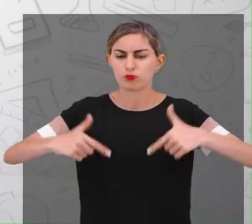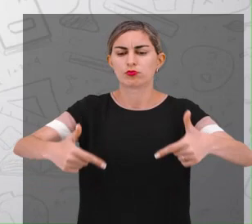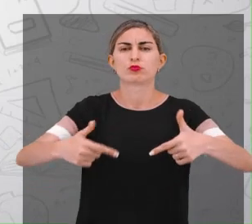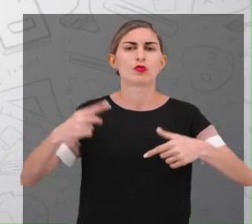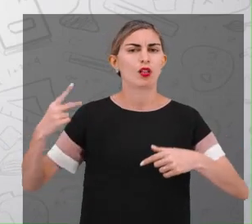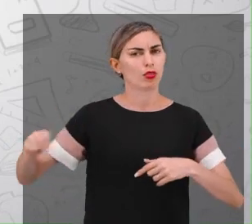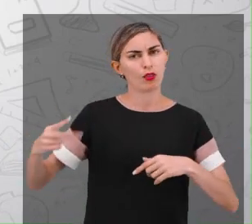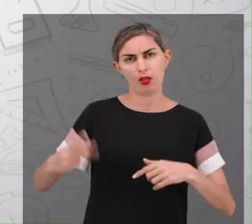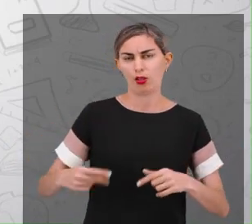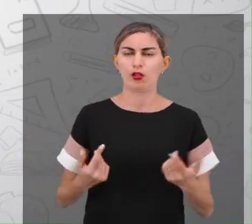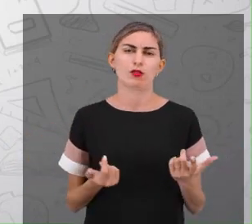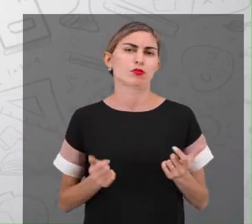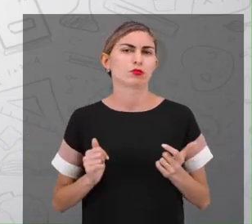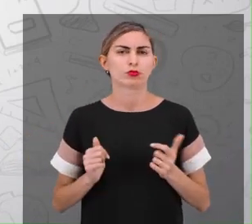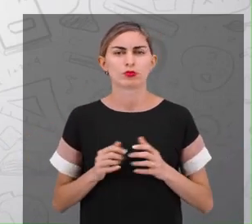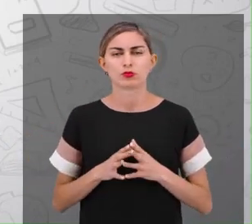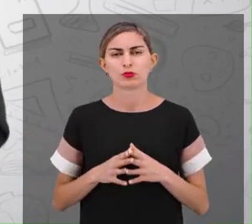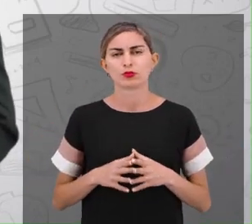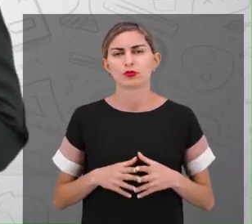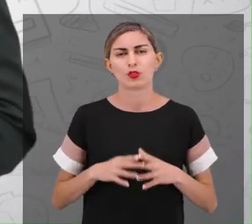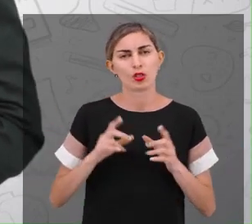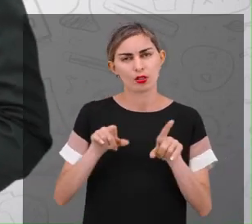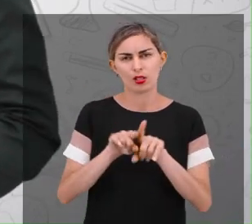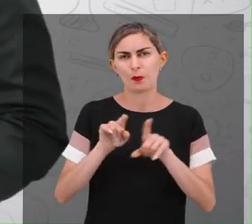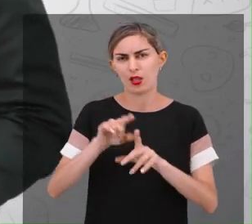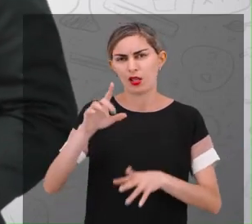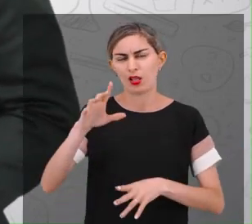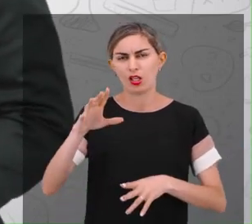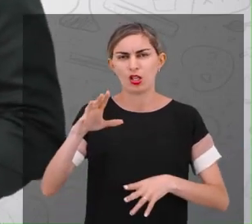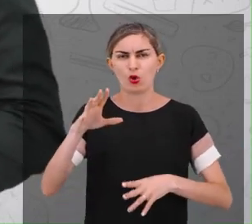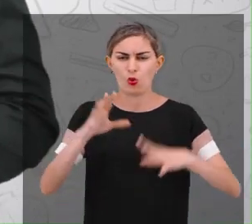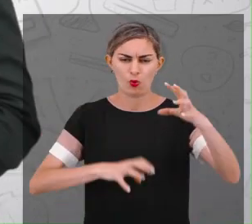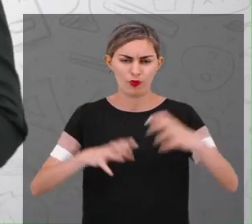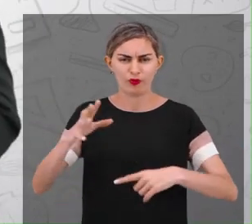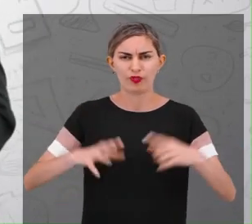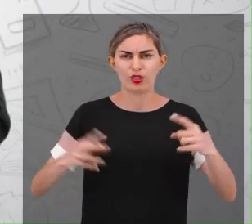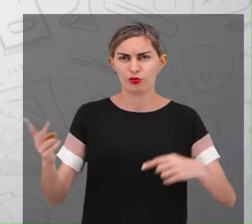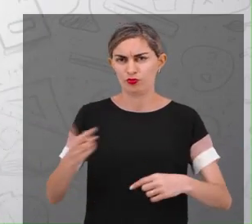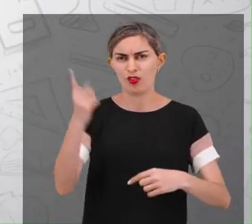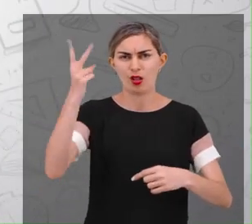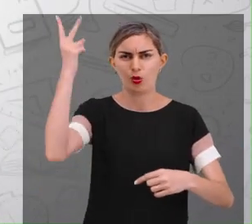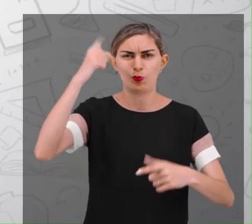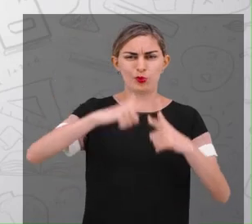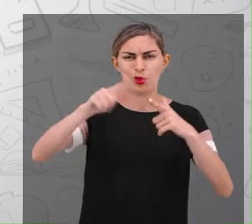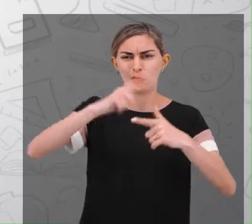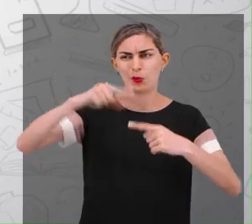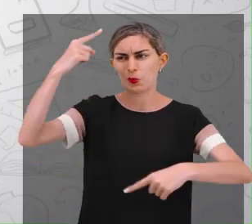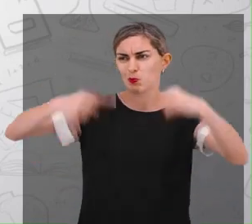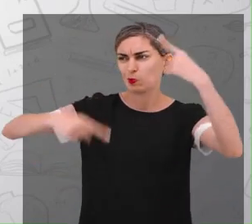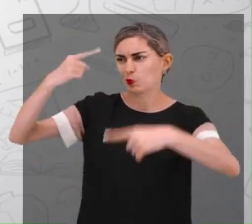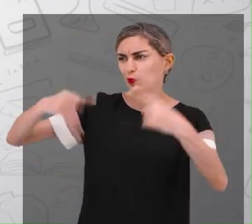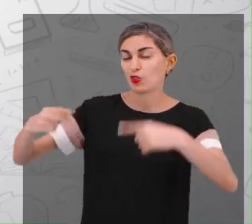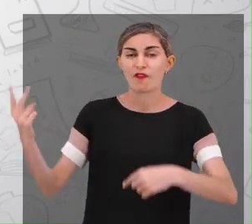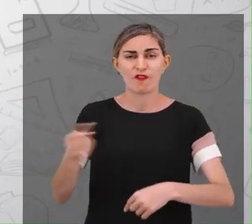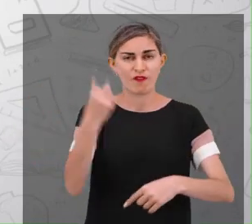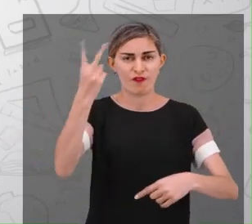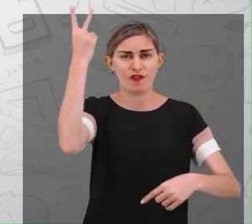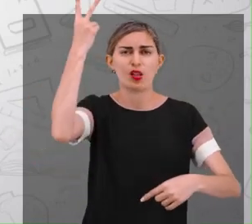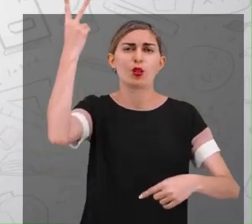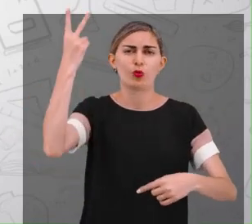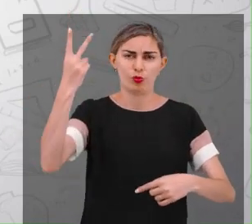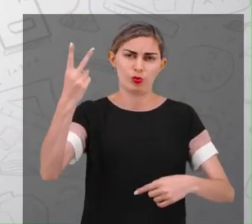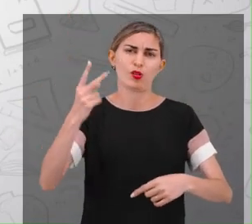for aplicar. Conflitos de valor. Os conflitos de valores podem ocorrer